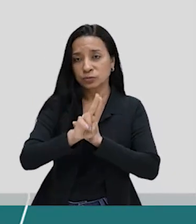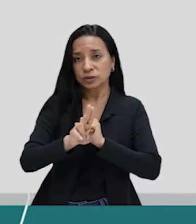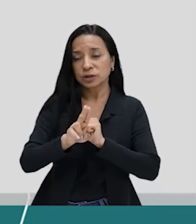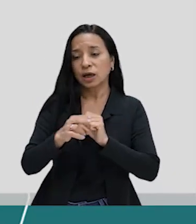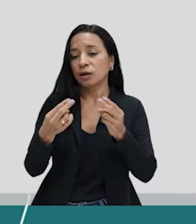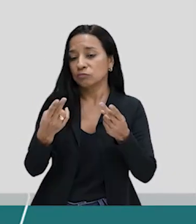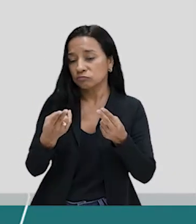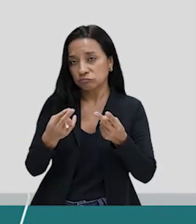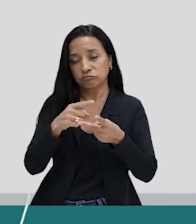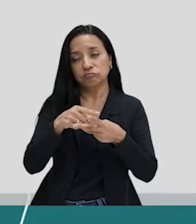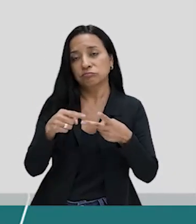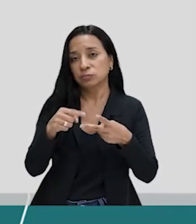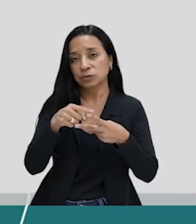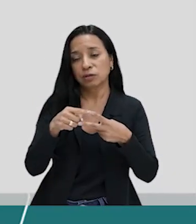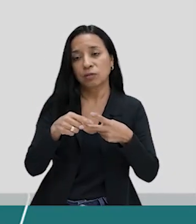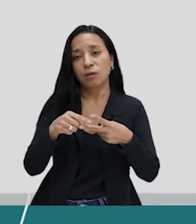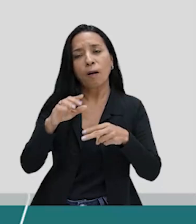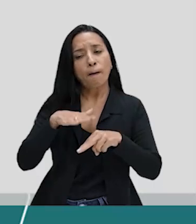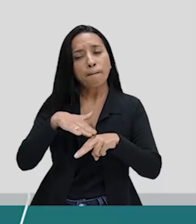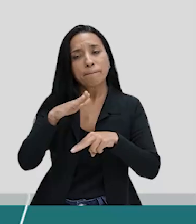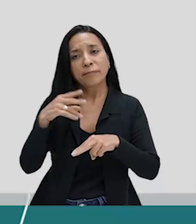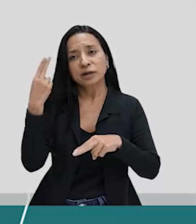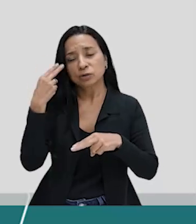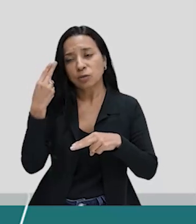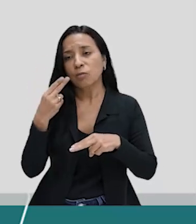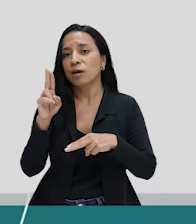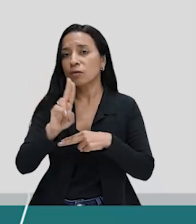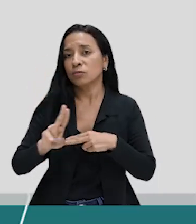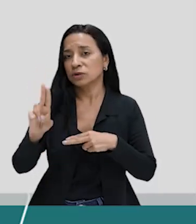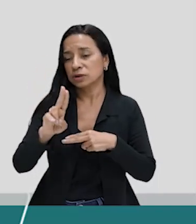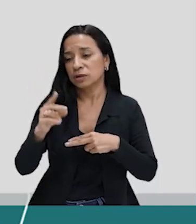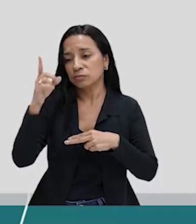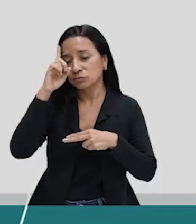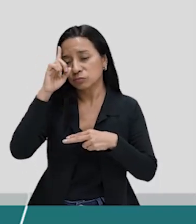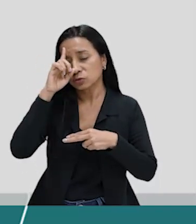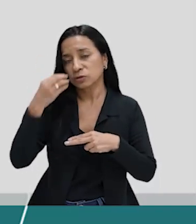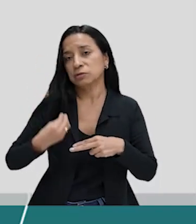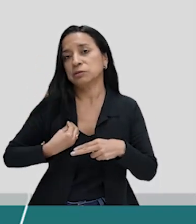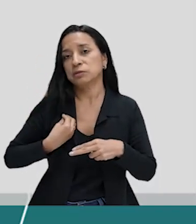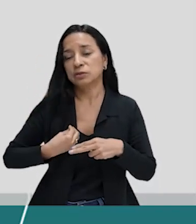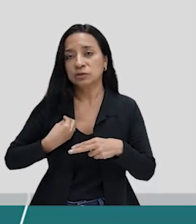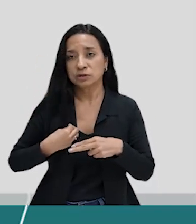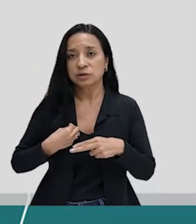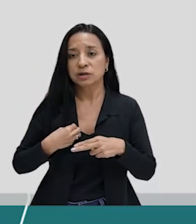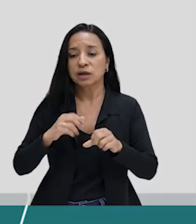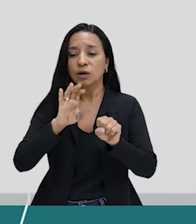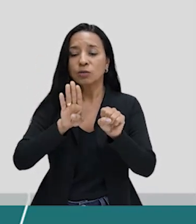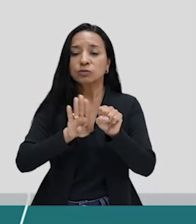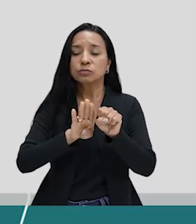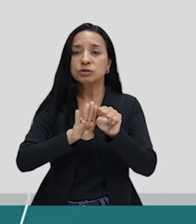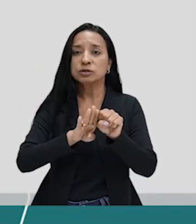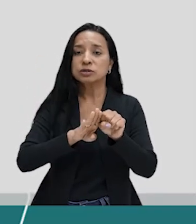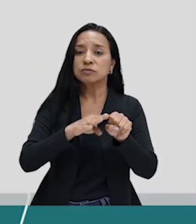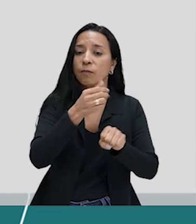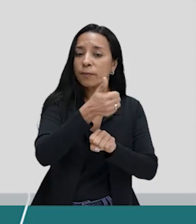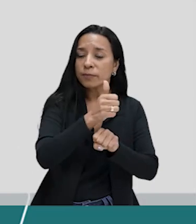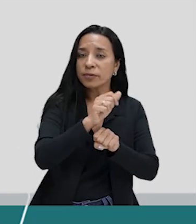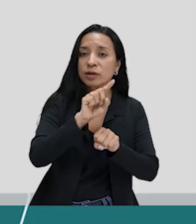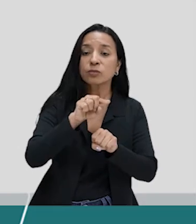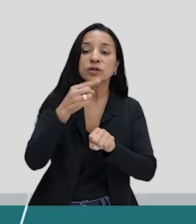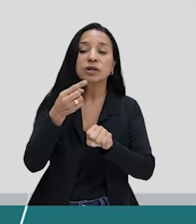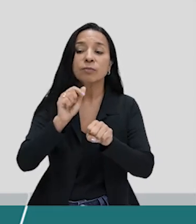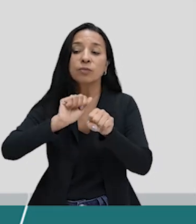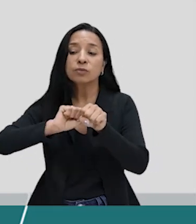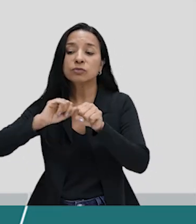comum que nós utilizamos no nosso dia a dia, na nossa fala, na nossa escrita, é o substantivo primeiro, depois